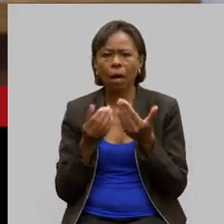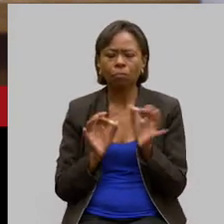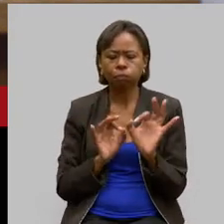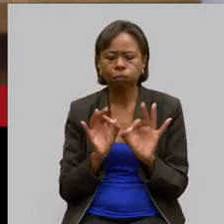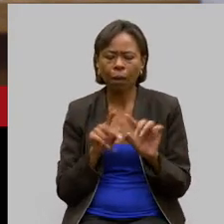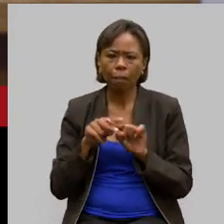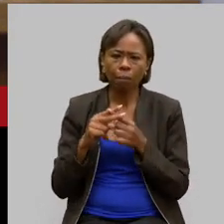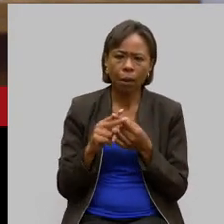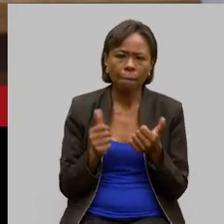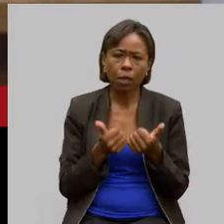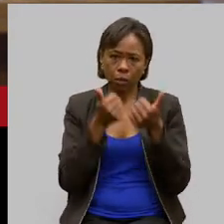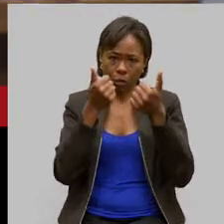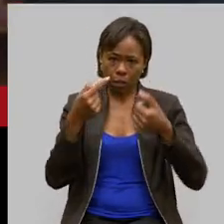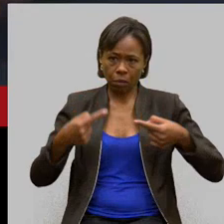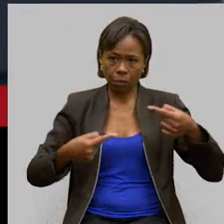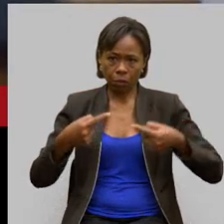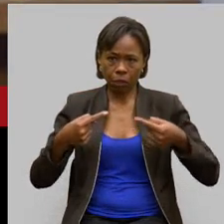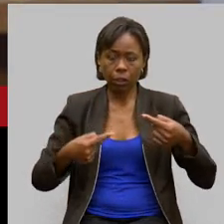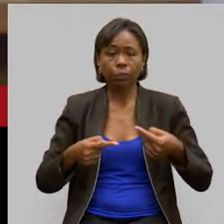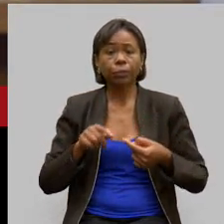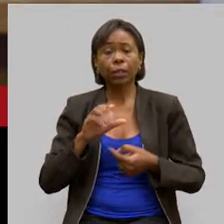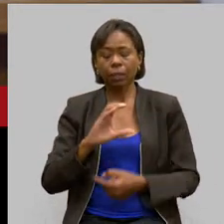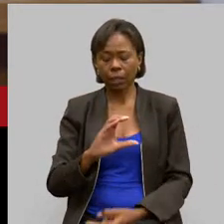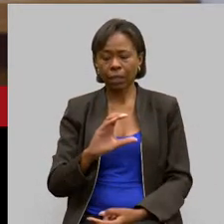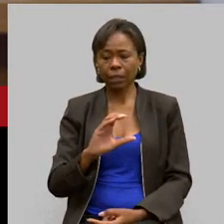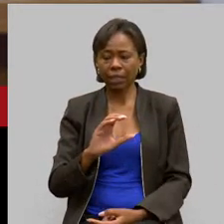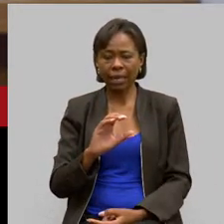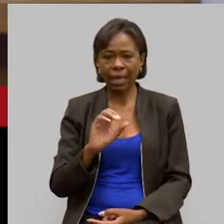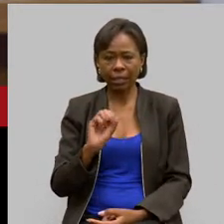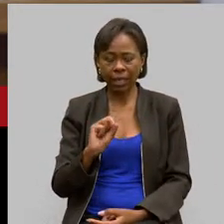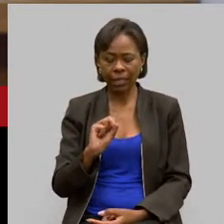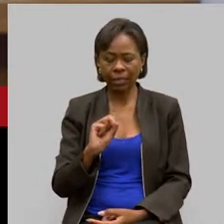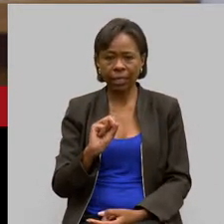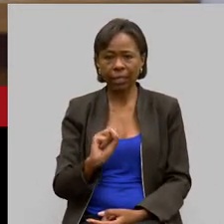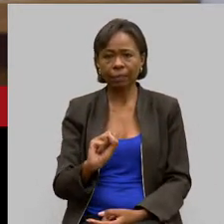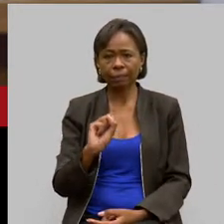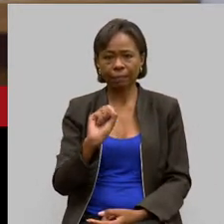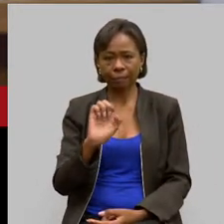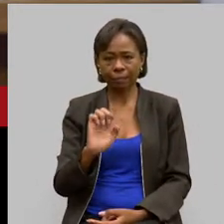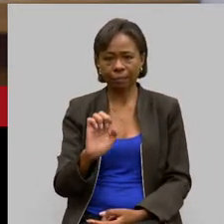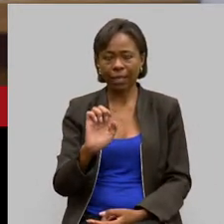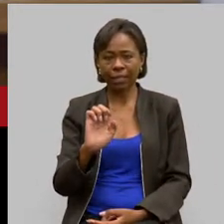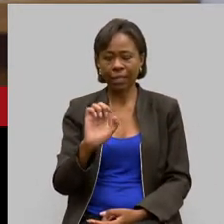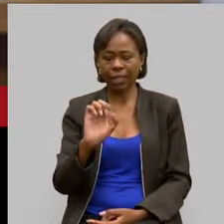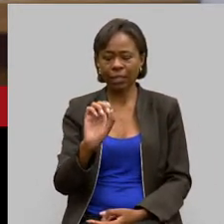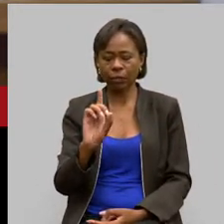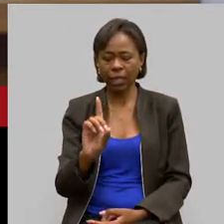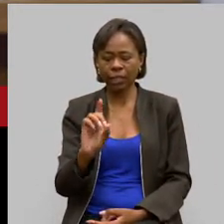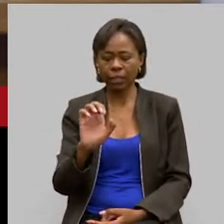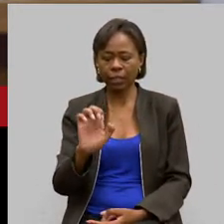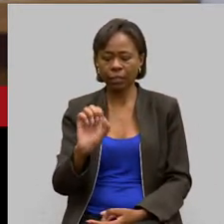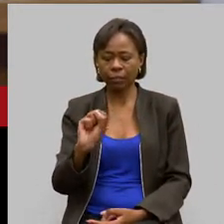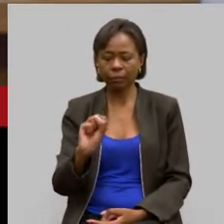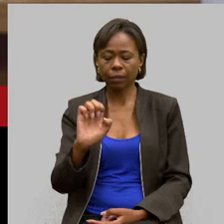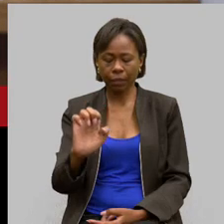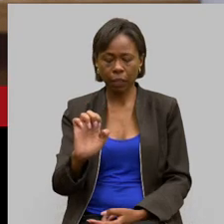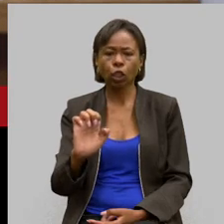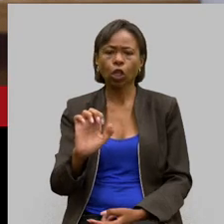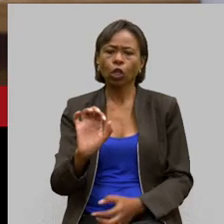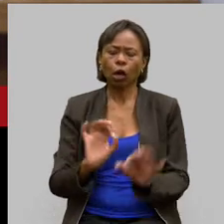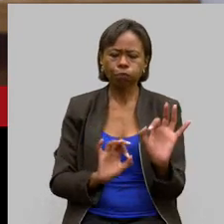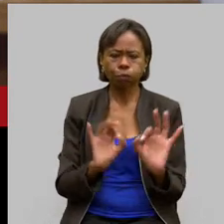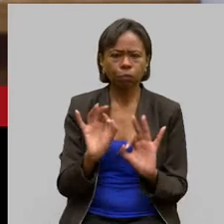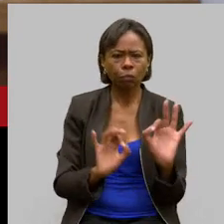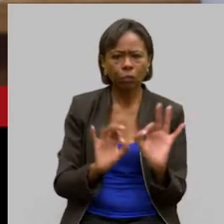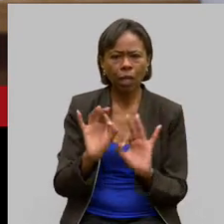política na na CDZ nós temos o orgulho de falar da ciptea né gente não tem como não fala da ciptea que é nosso orgulho